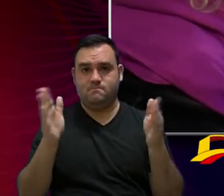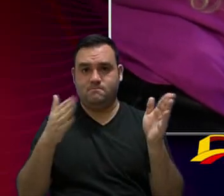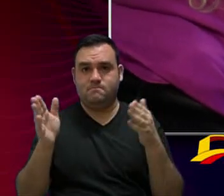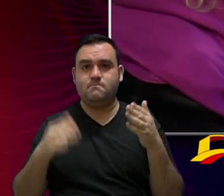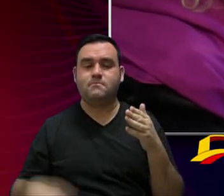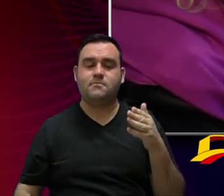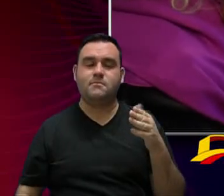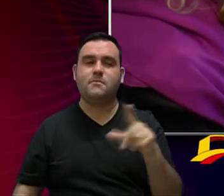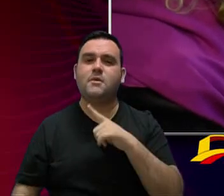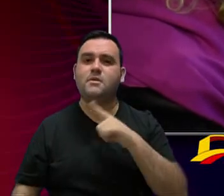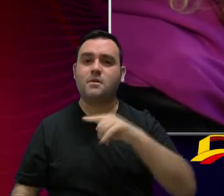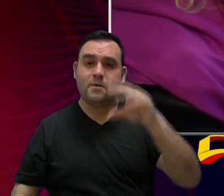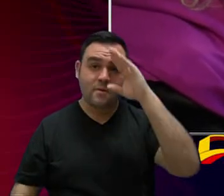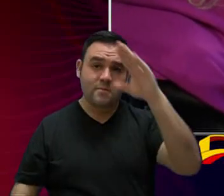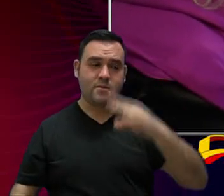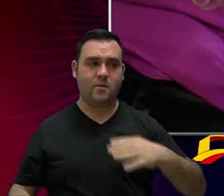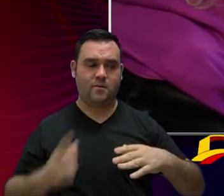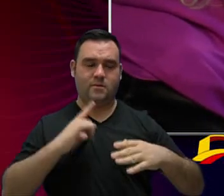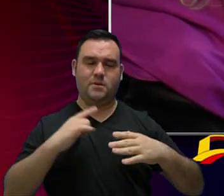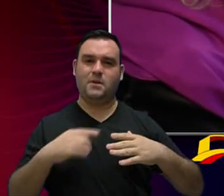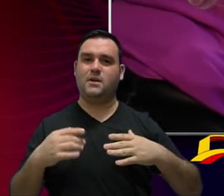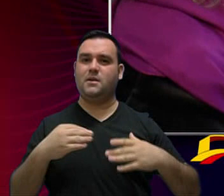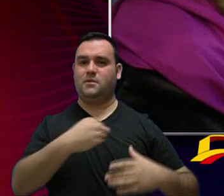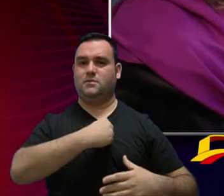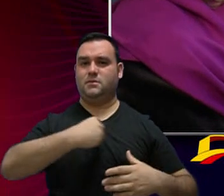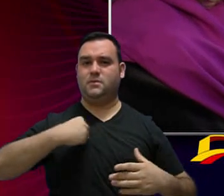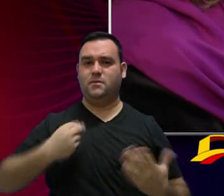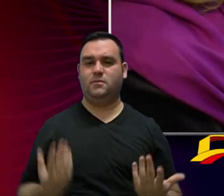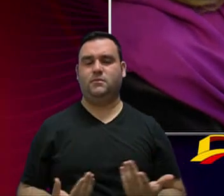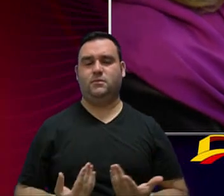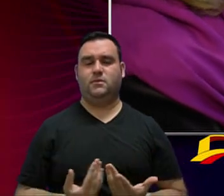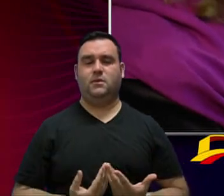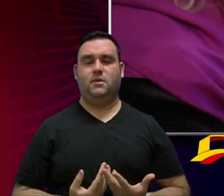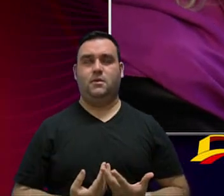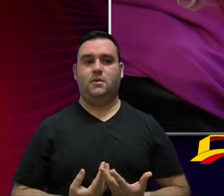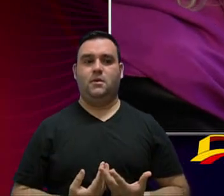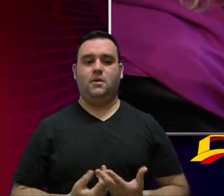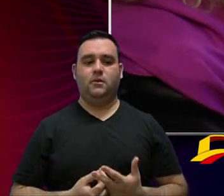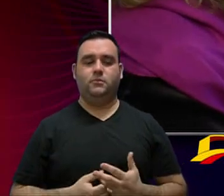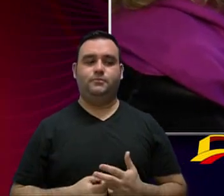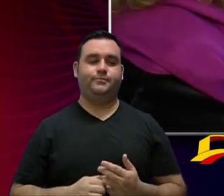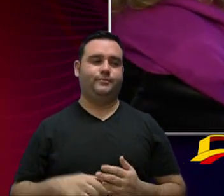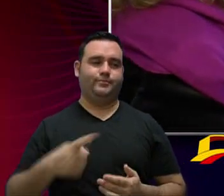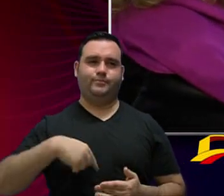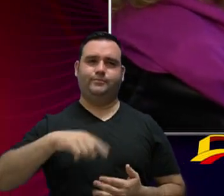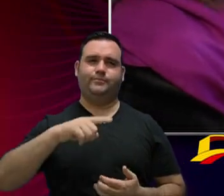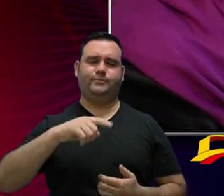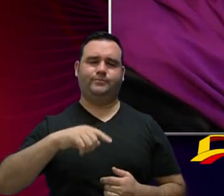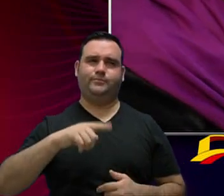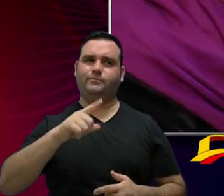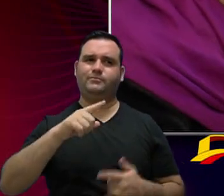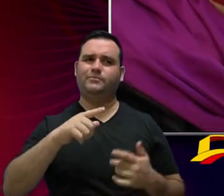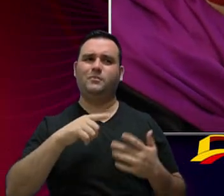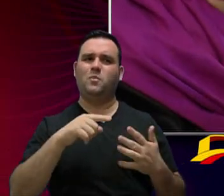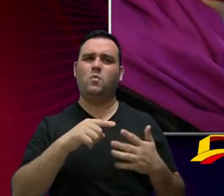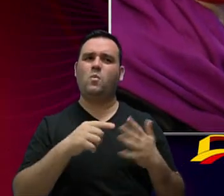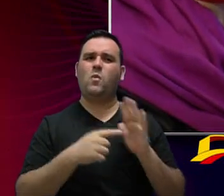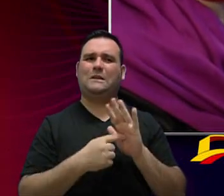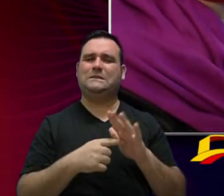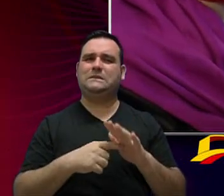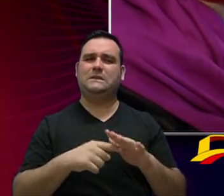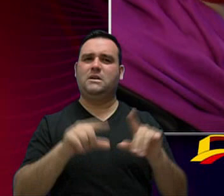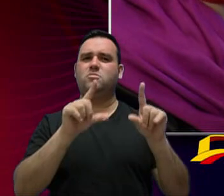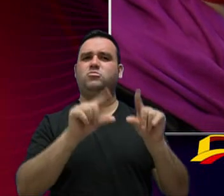é de diamante de exames é e nós vamos estar não com indicadores